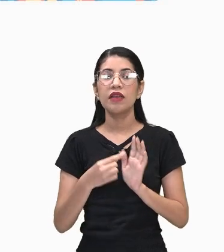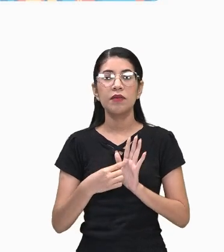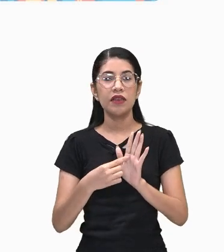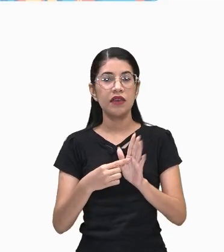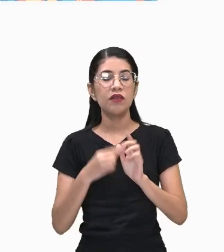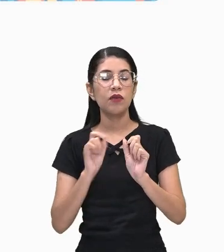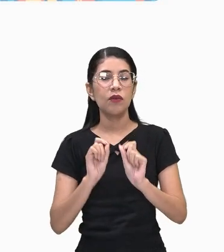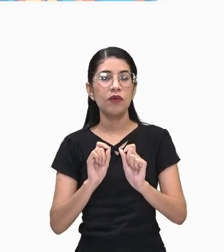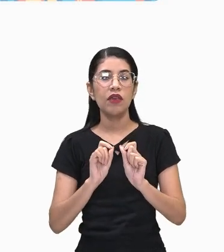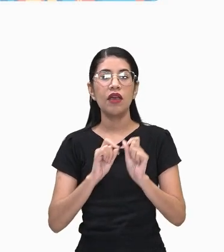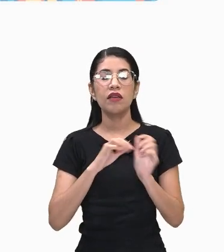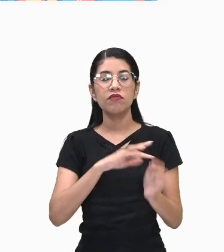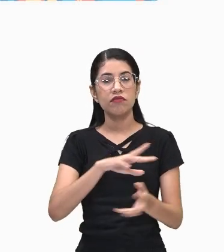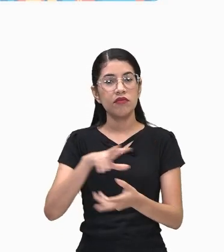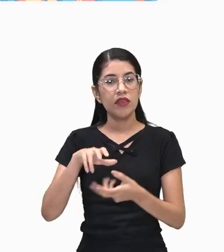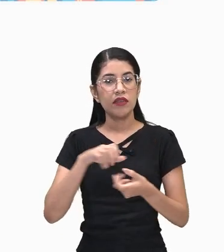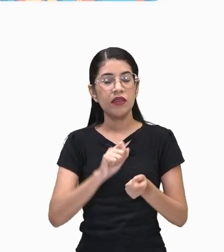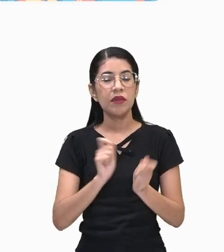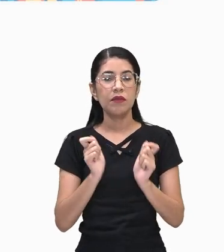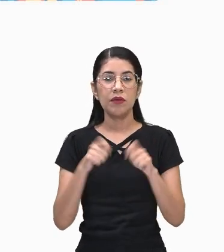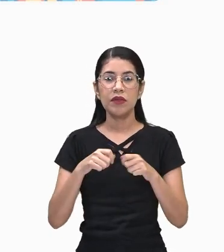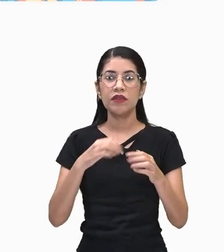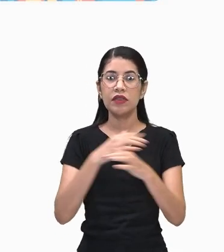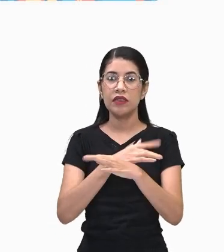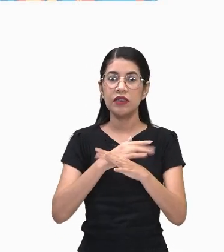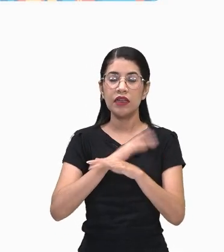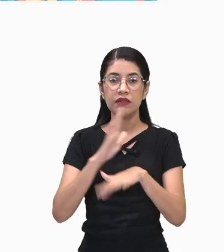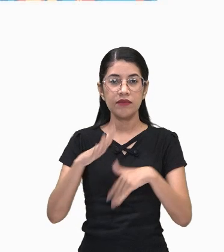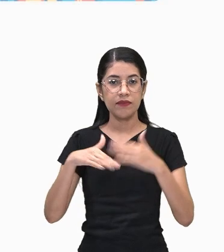o crescimento dessas cidades. Então,